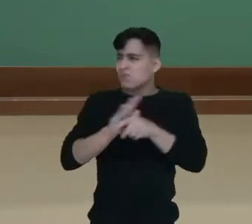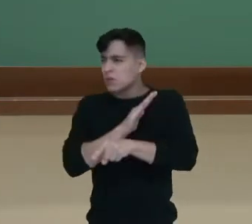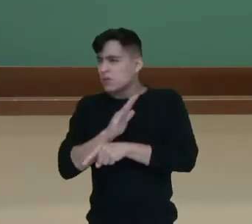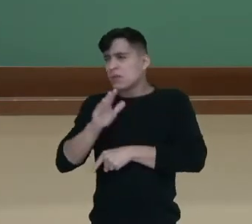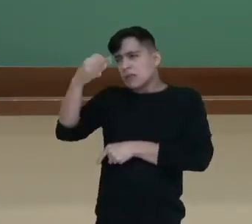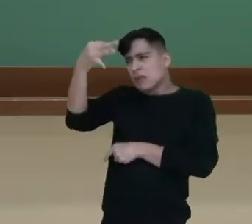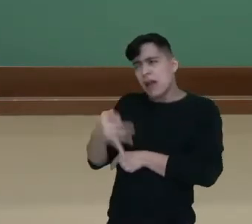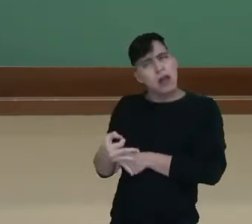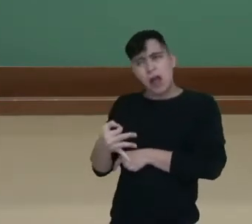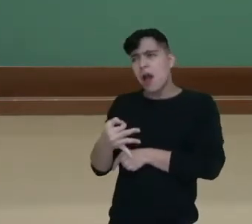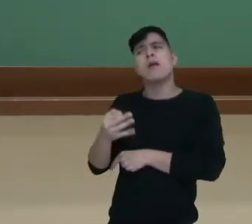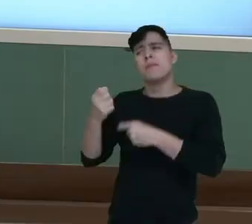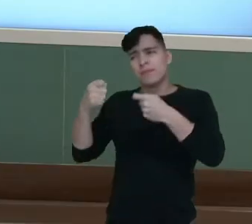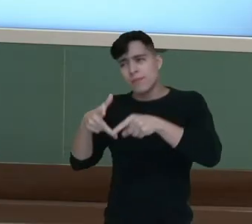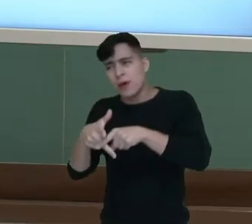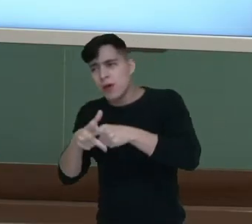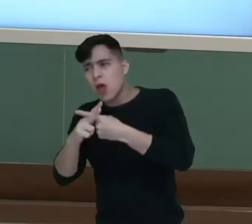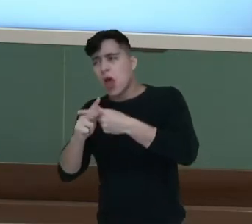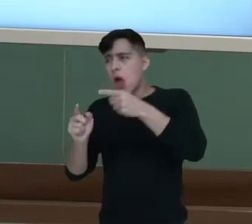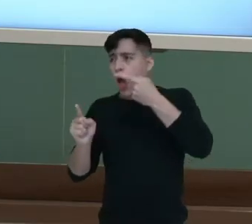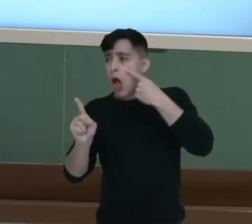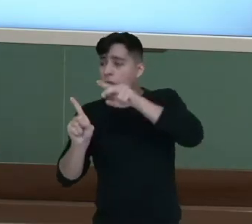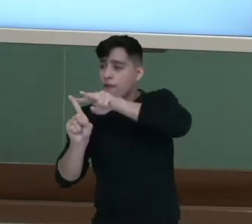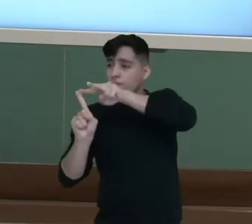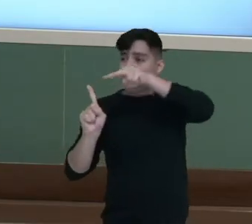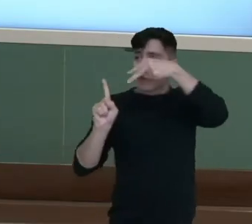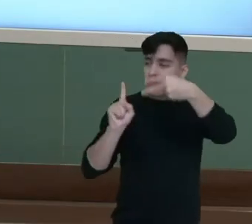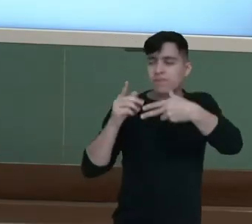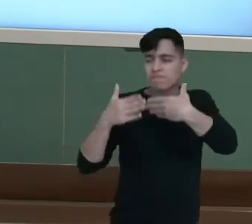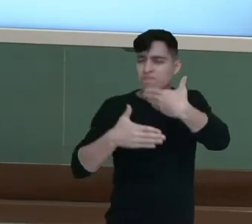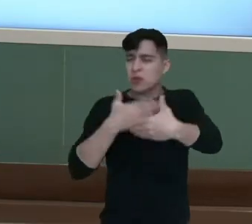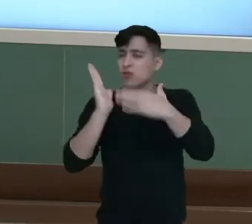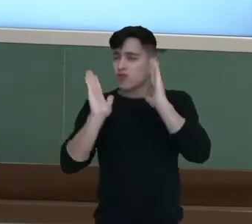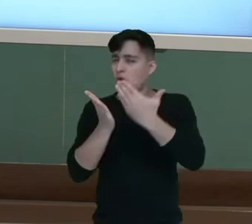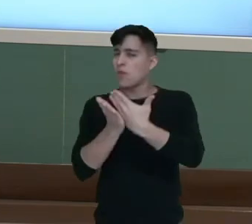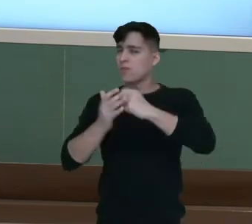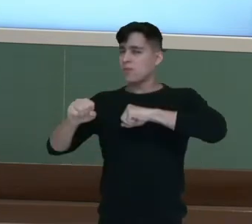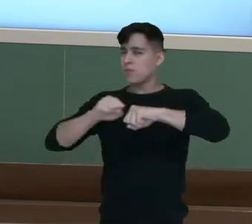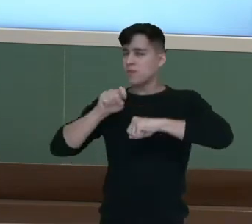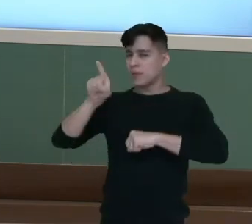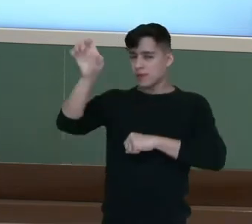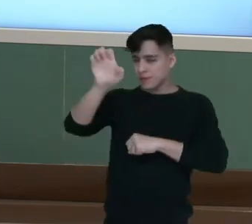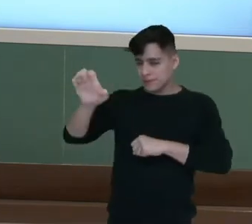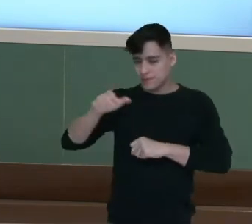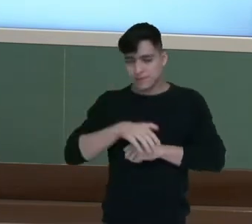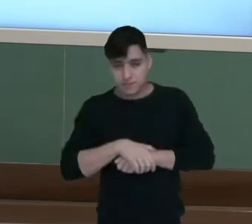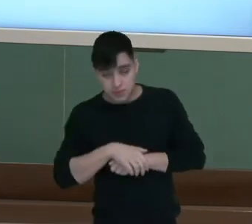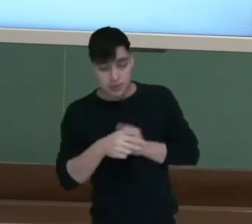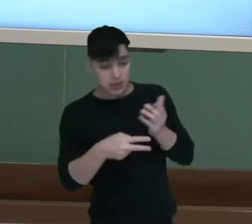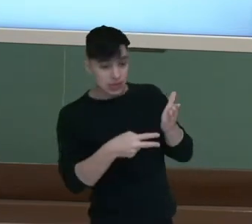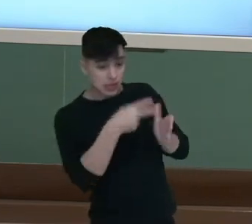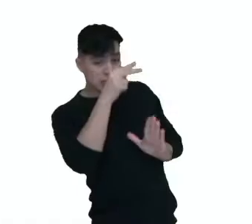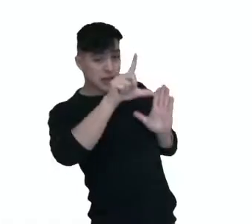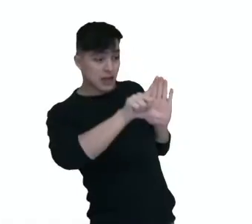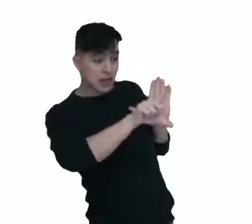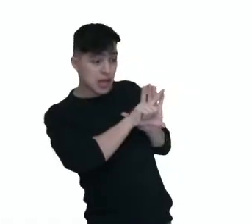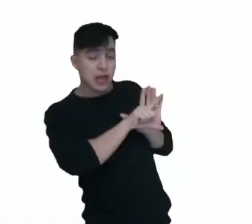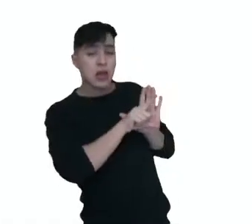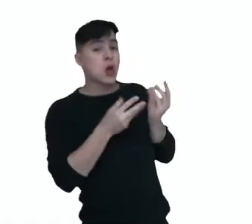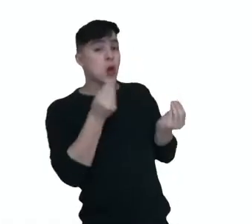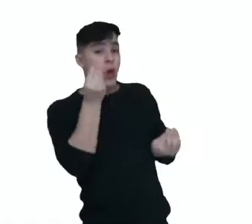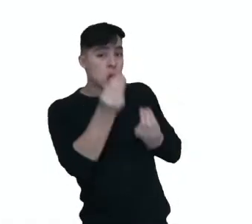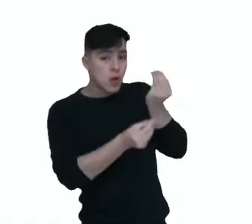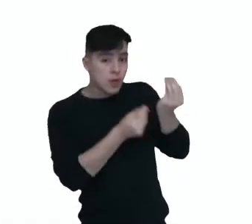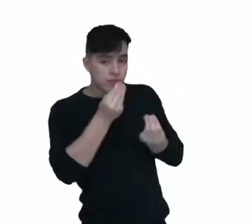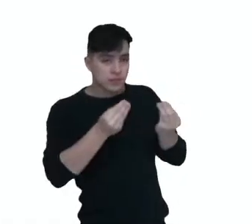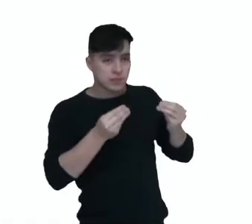certo? Bem, então podemos enunciar a segunda lei como, abre aspas,